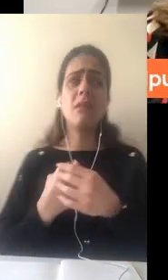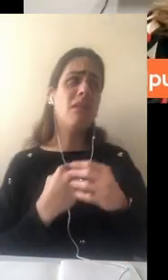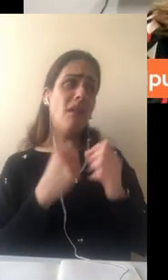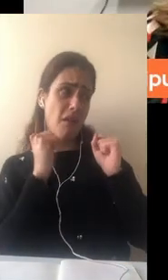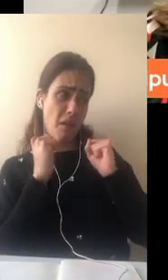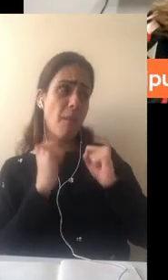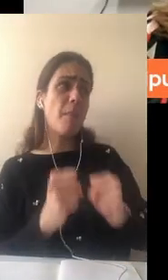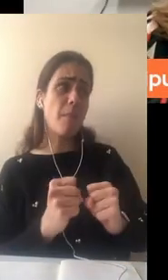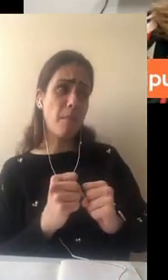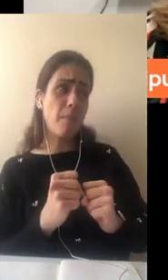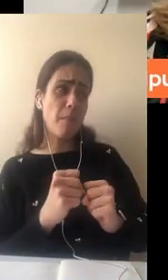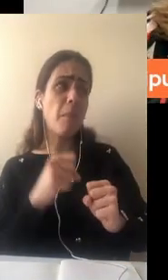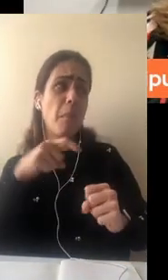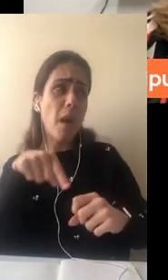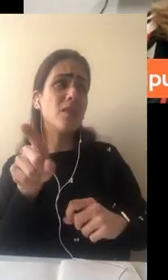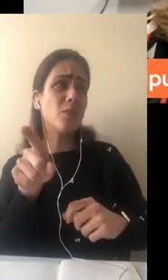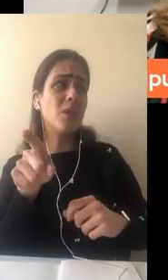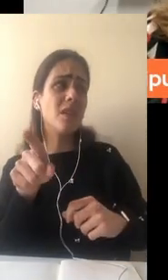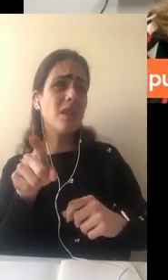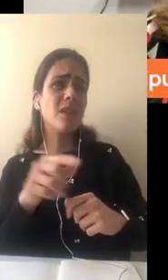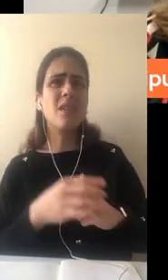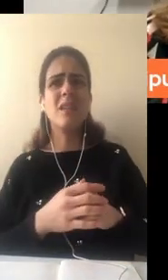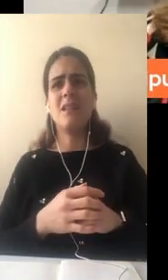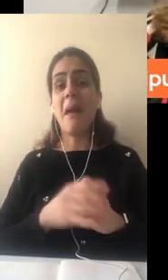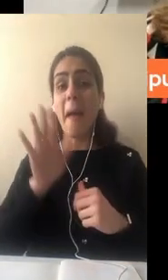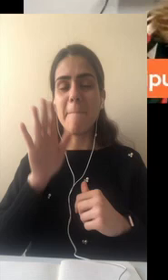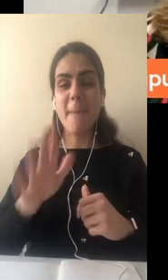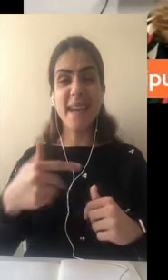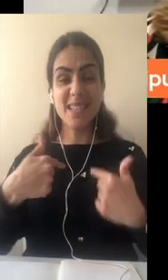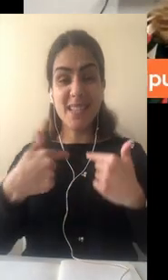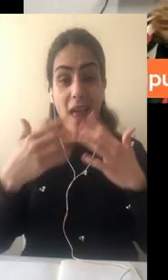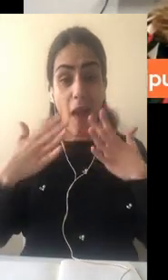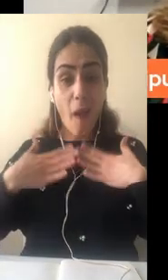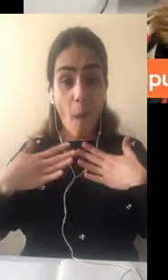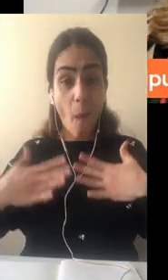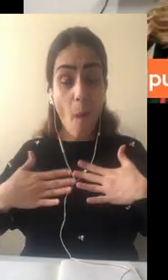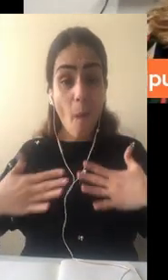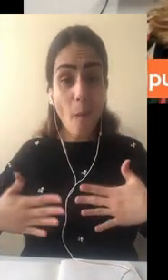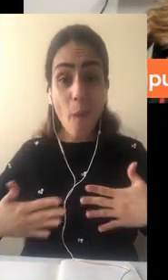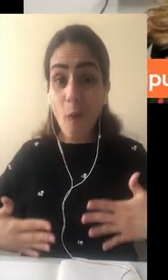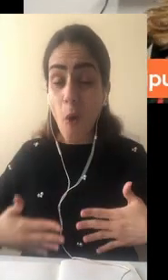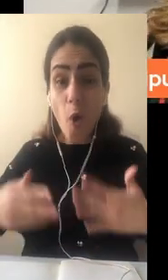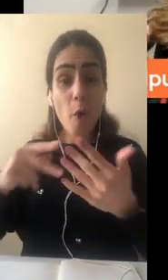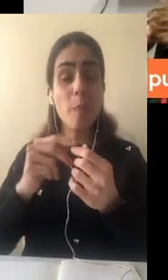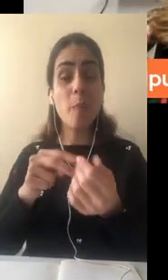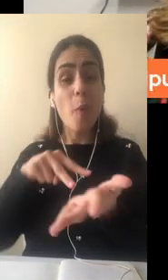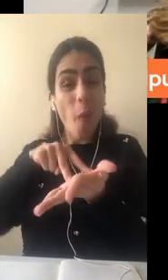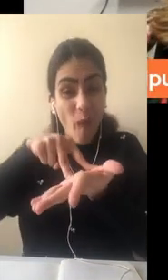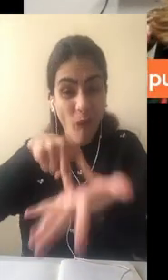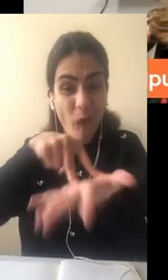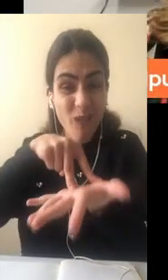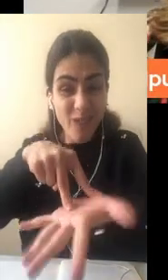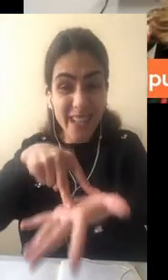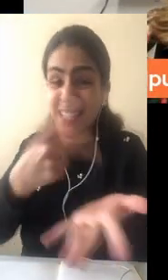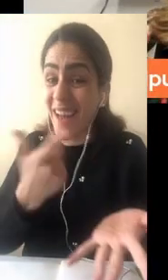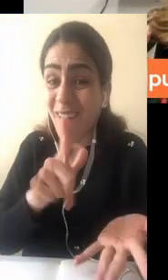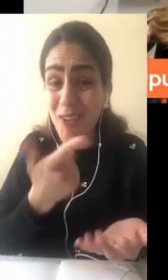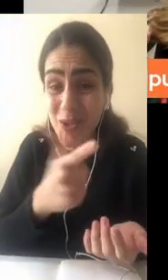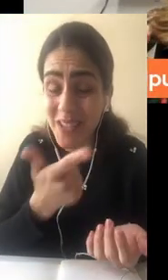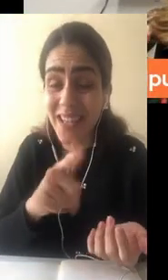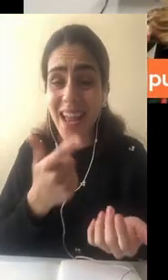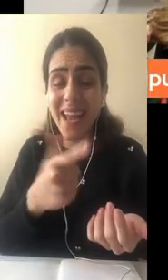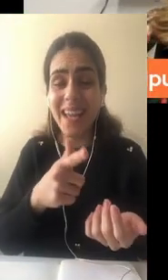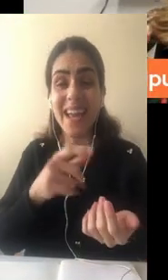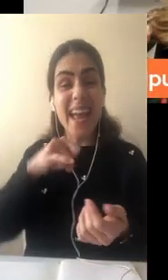E o seu corpo tem falado, não tenho convicção do que eu creio. E se a sua expressão